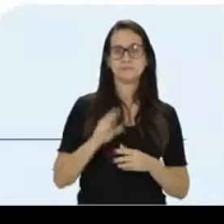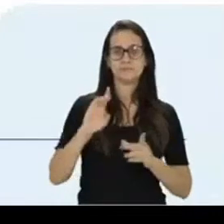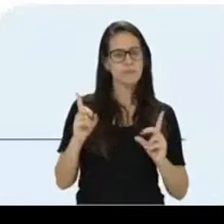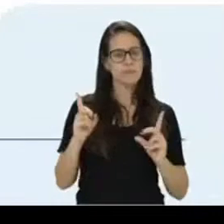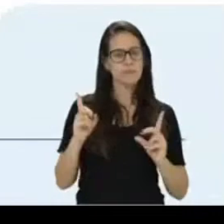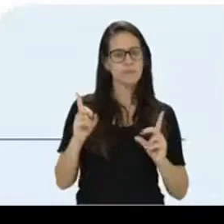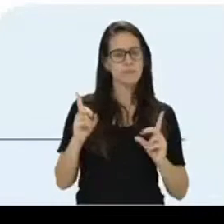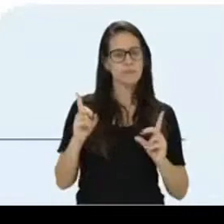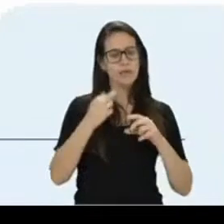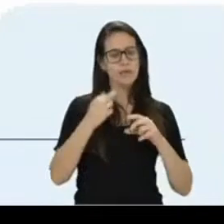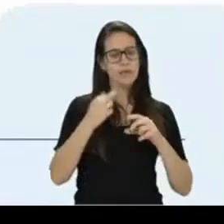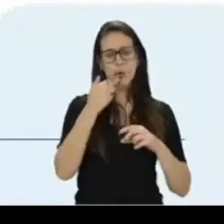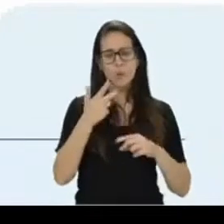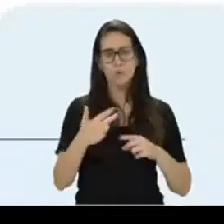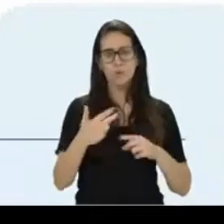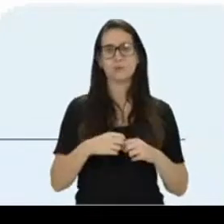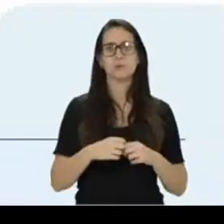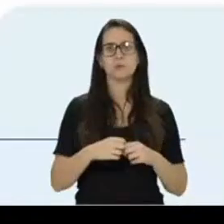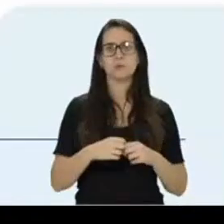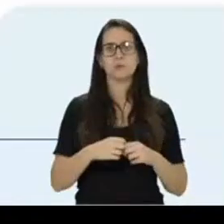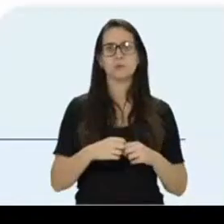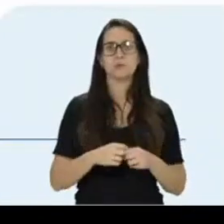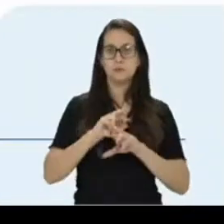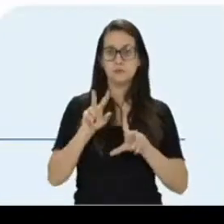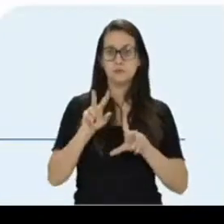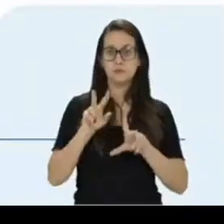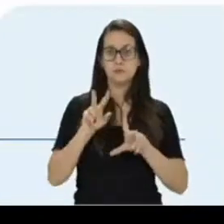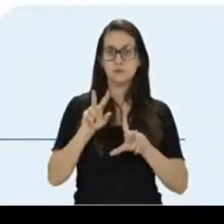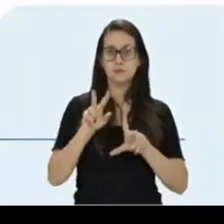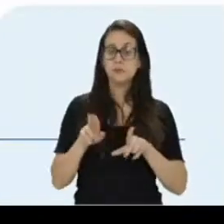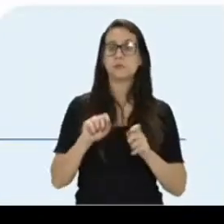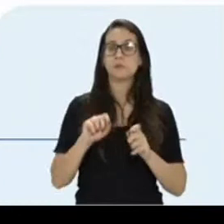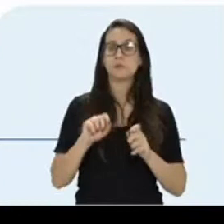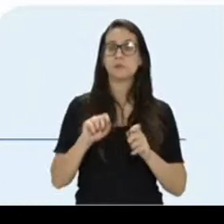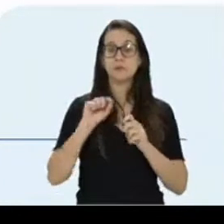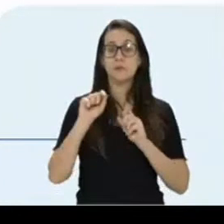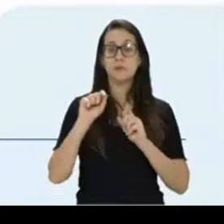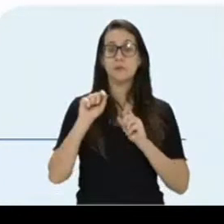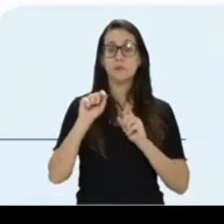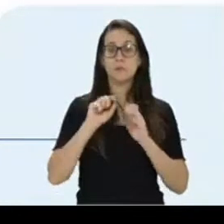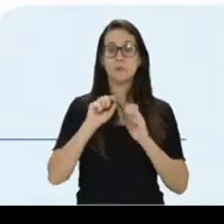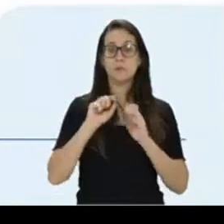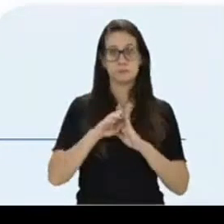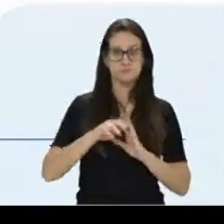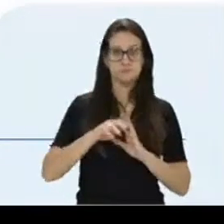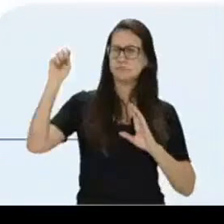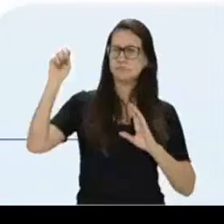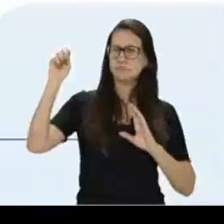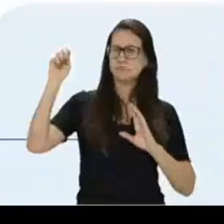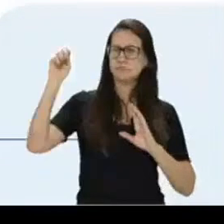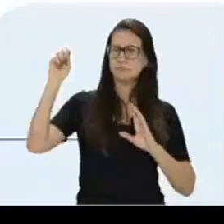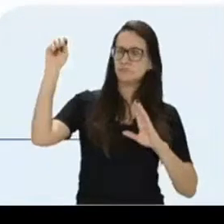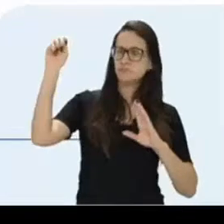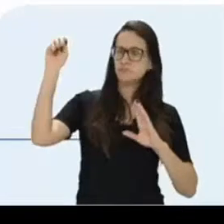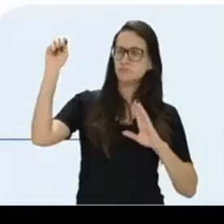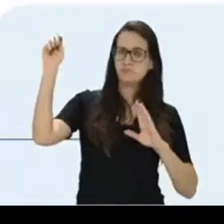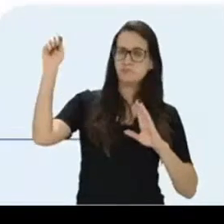que possuem, então, pigmentos como clorofila e fazem, então, processo de fotossíntese. Então, elas